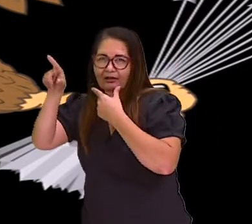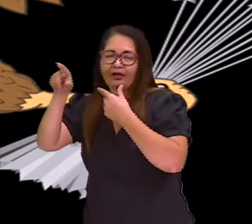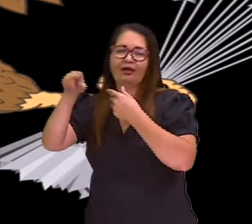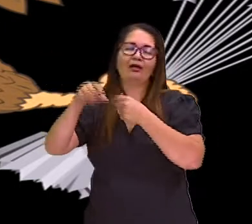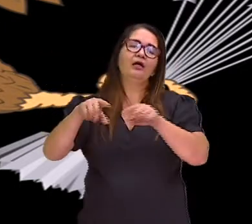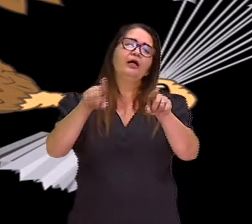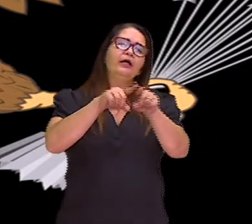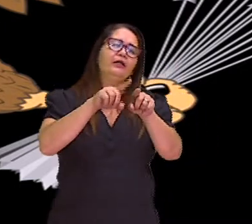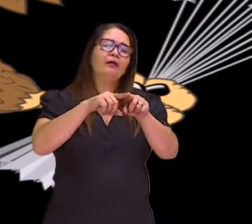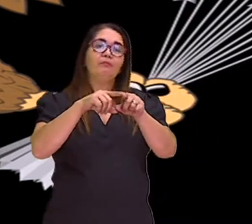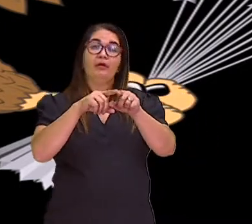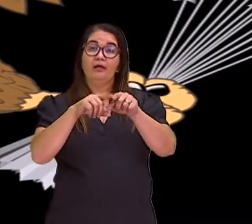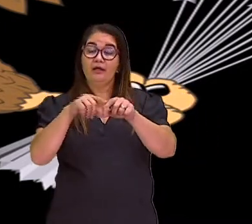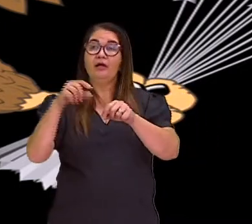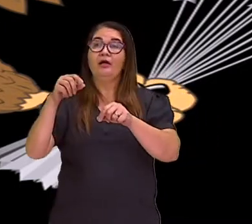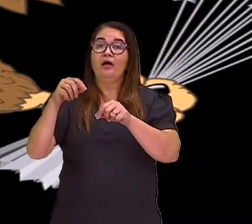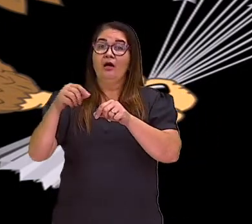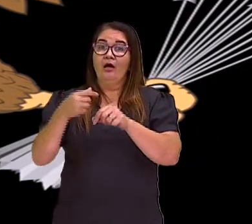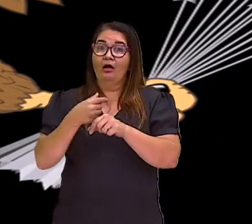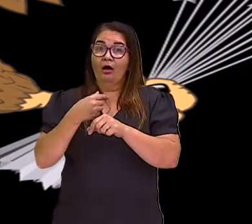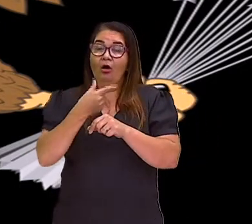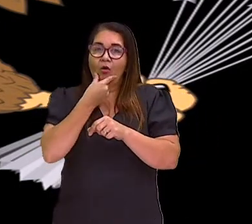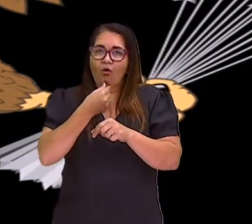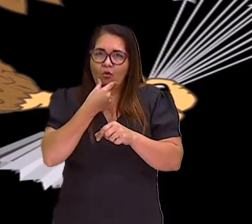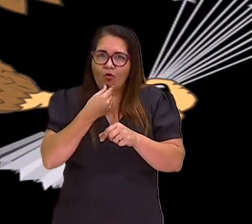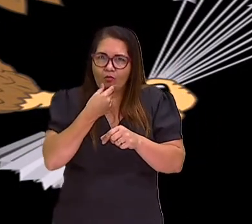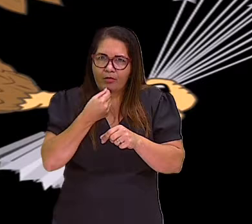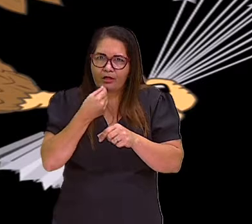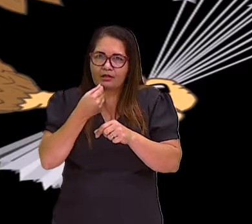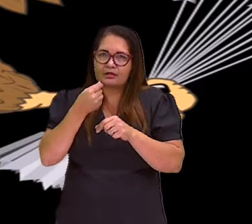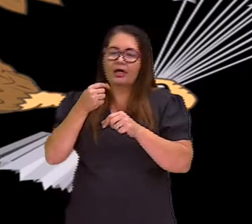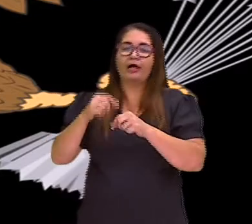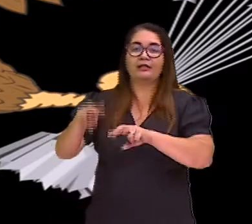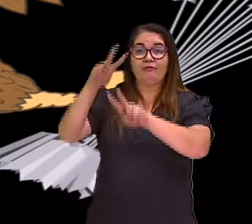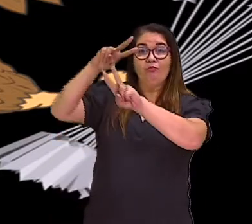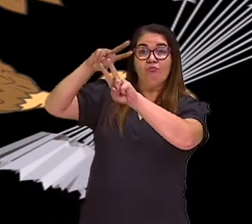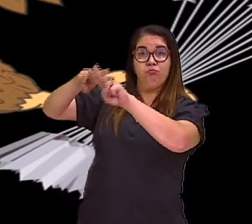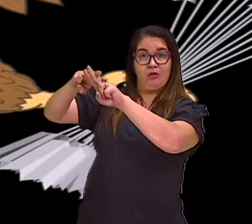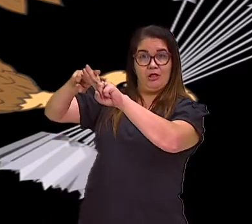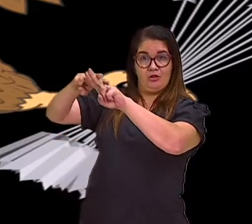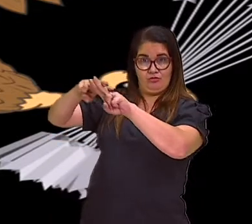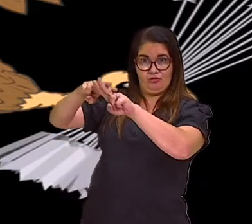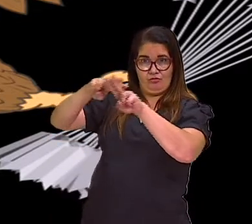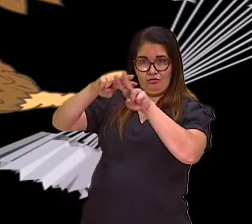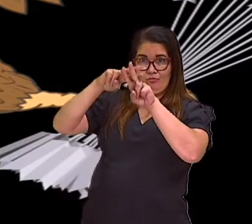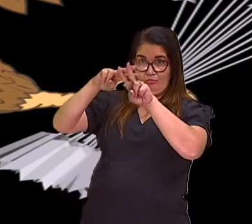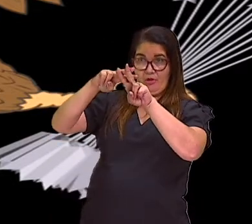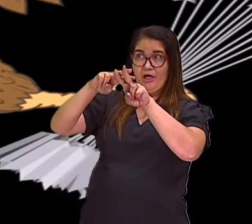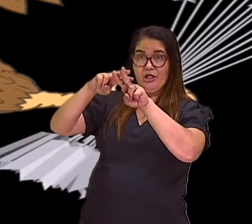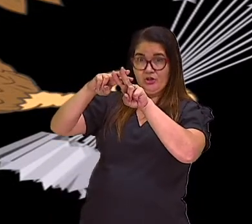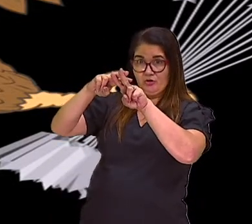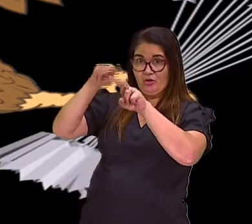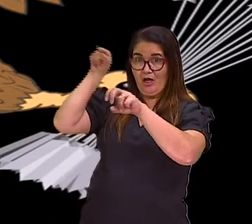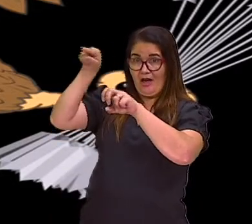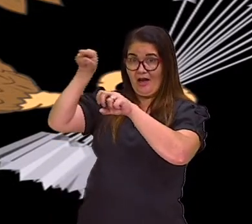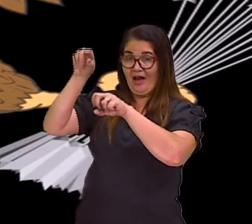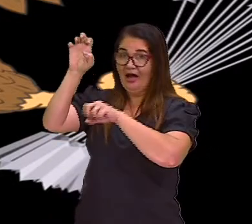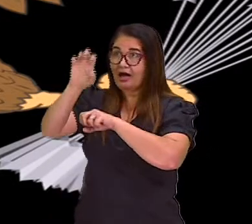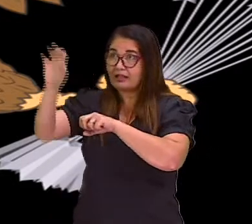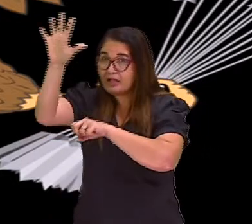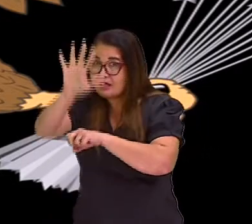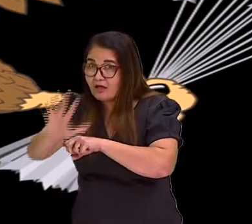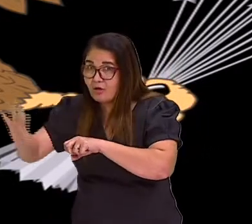os prisioneiros da Geórgia vieram ao novo continente por uma grande variedade